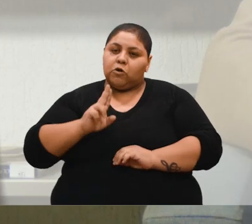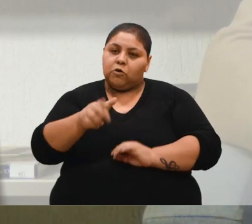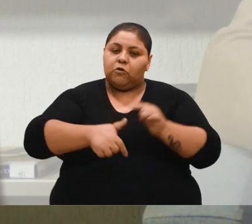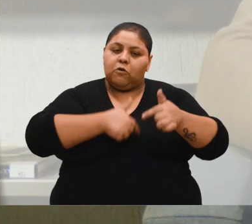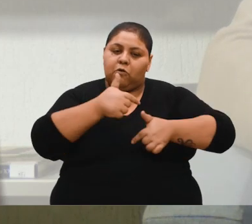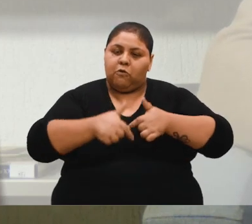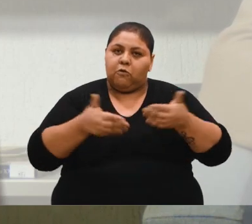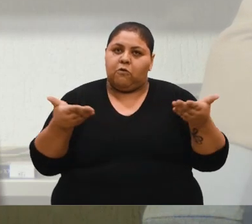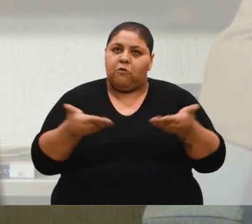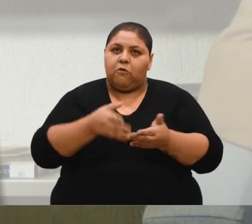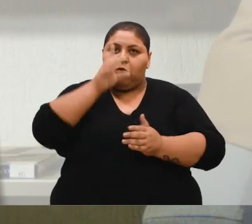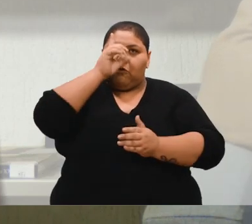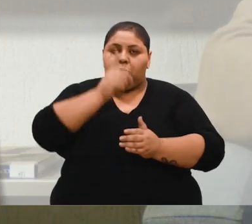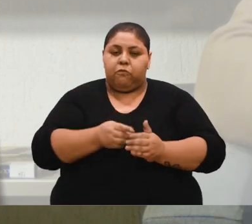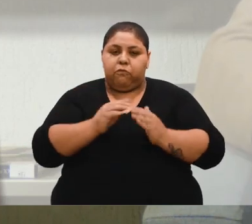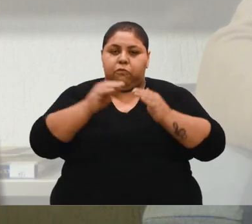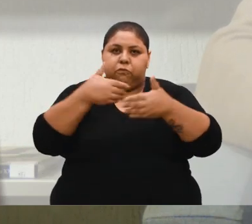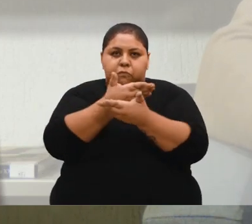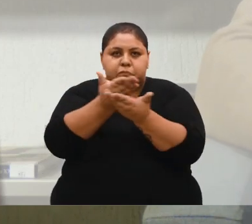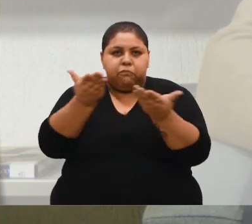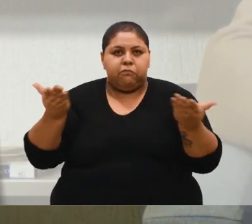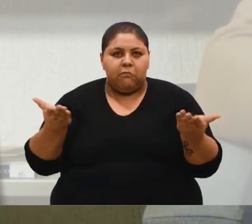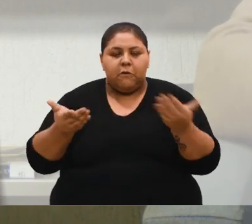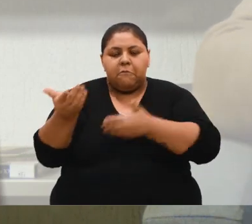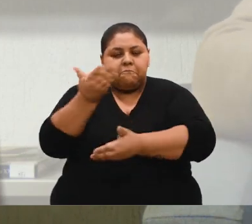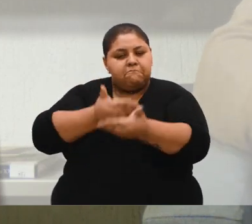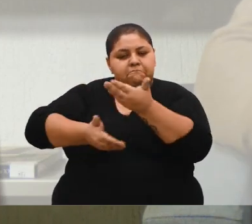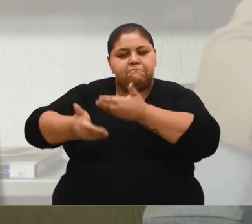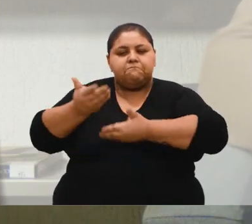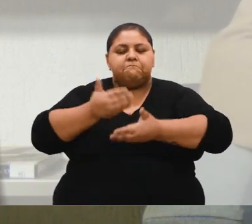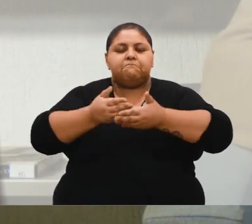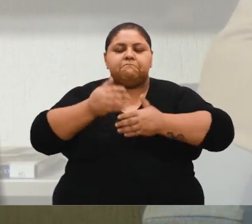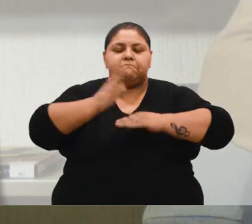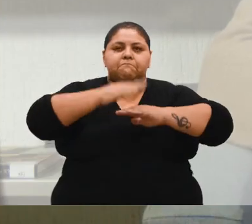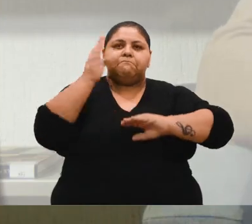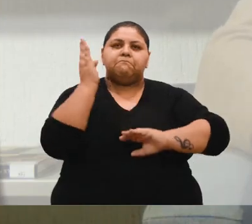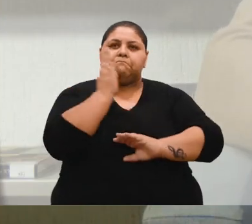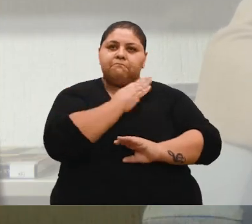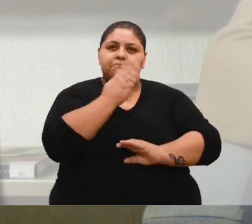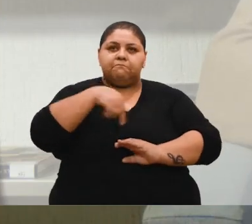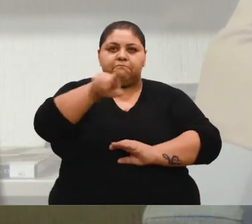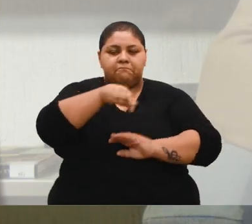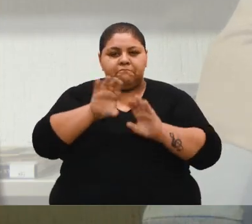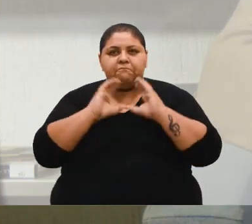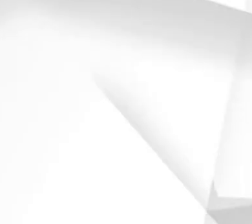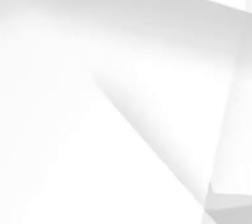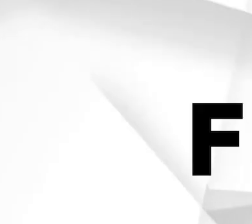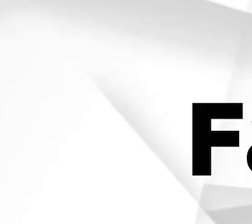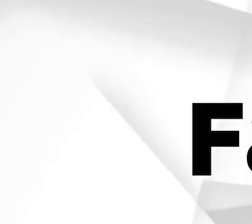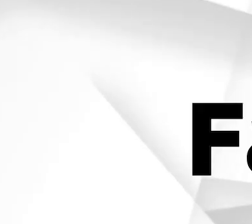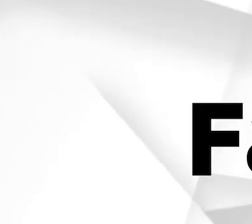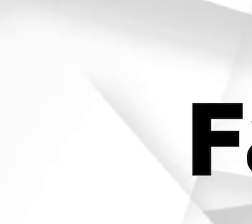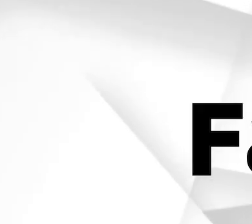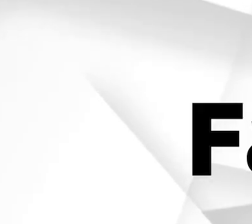deixo o meu mandato à disposição para tentar atender de forma mais rápida e ágil a nossa comunidade.